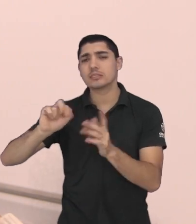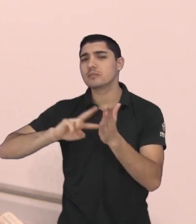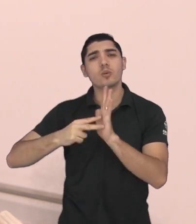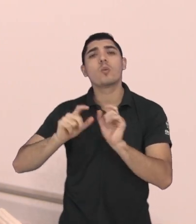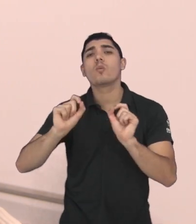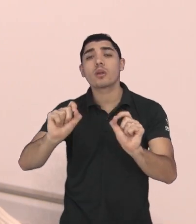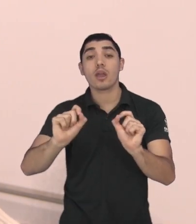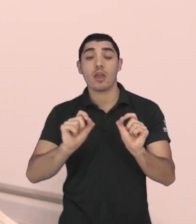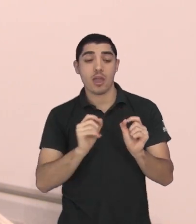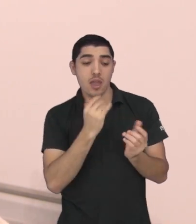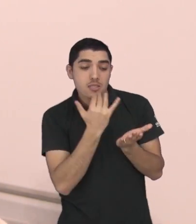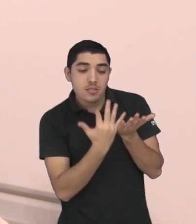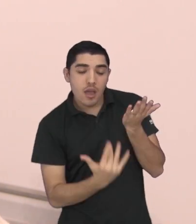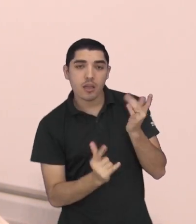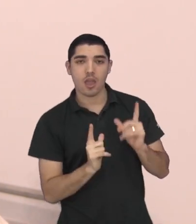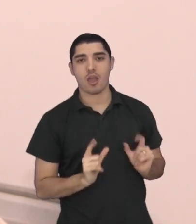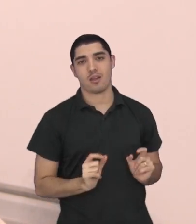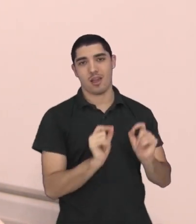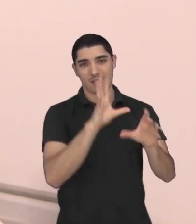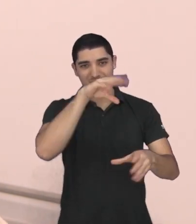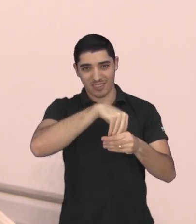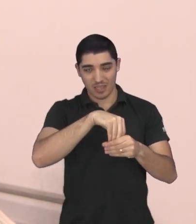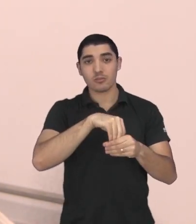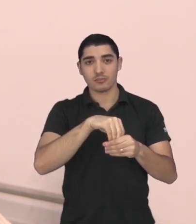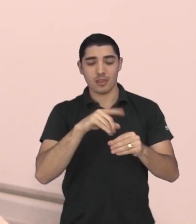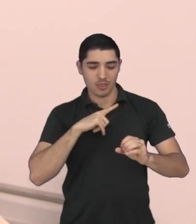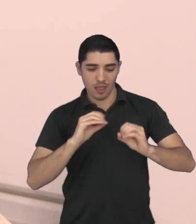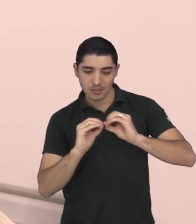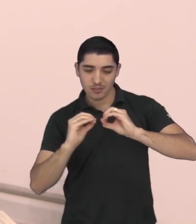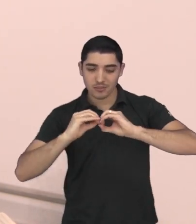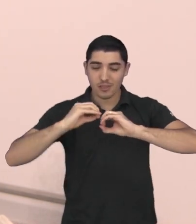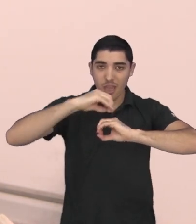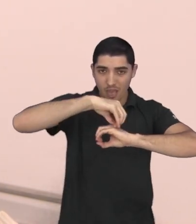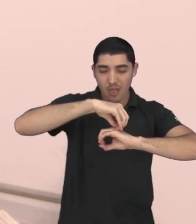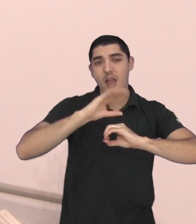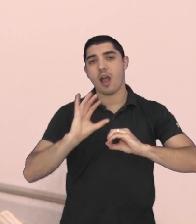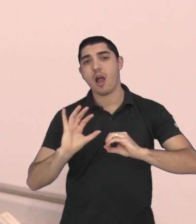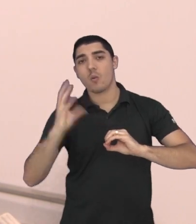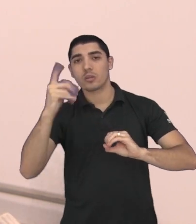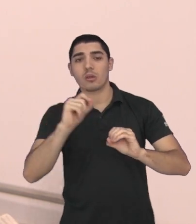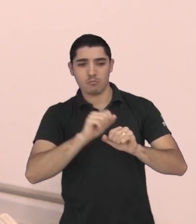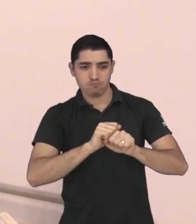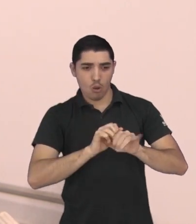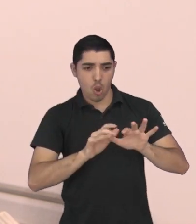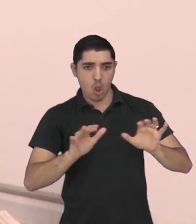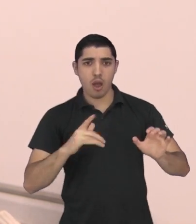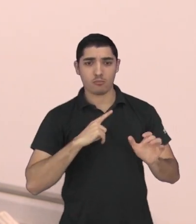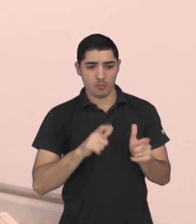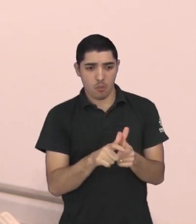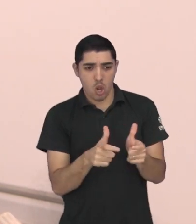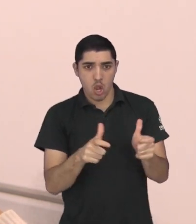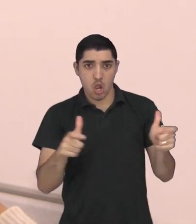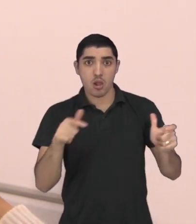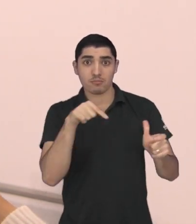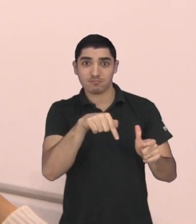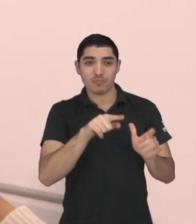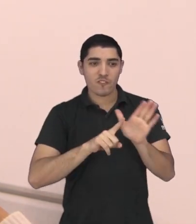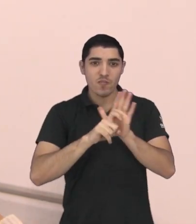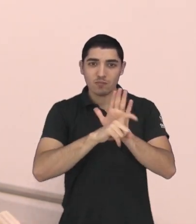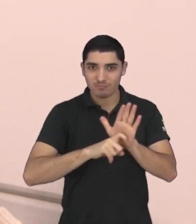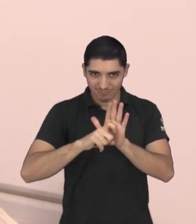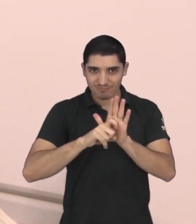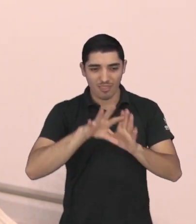de pai para filho, para neto, e eu gostaria muito de conseguir, com o apoio da rede, porque a gente